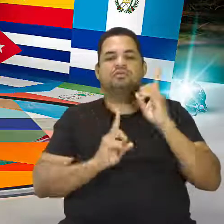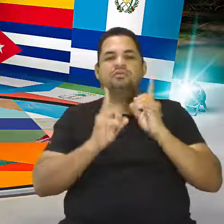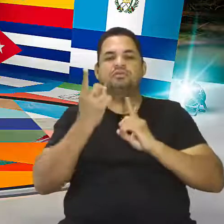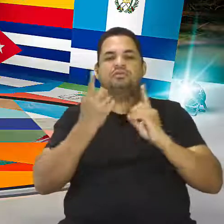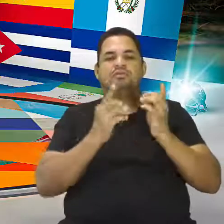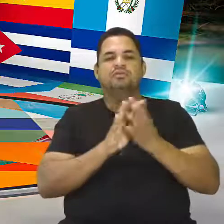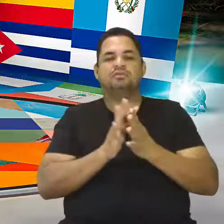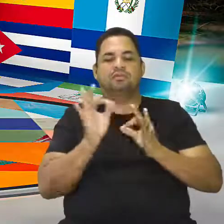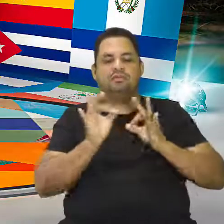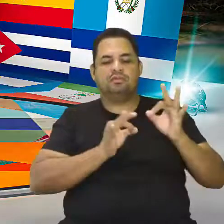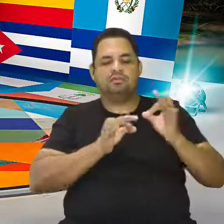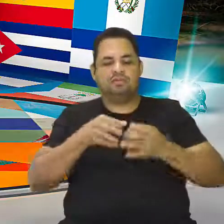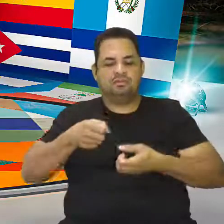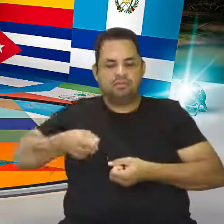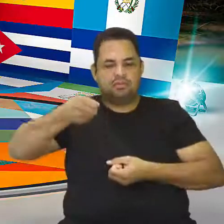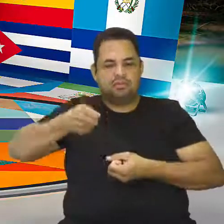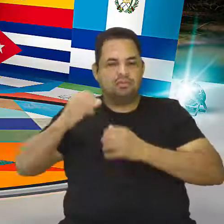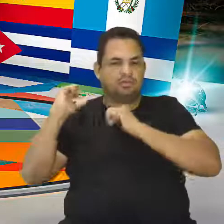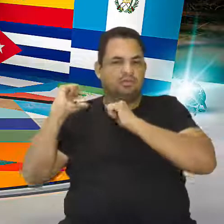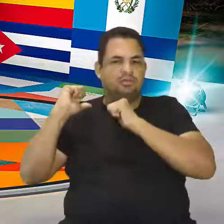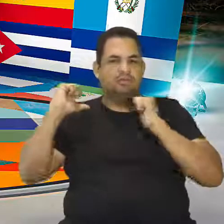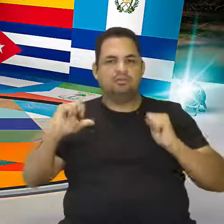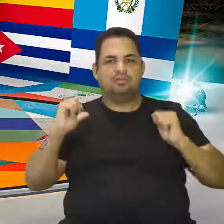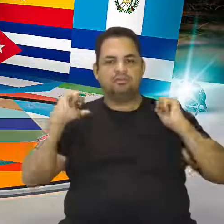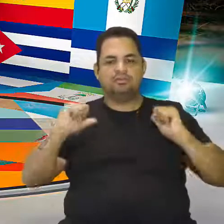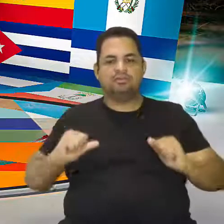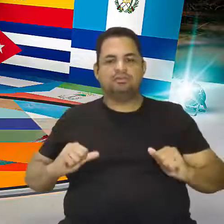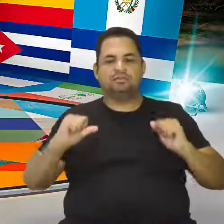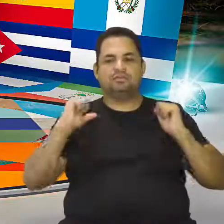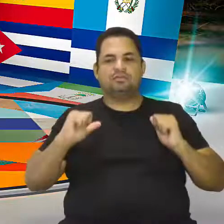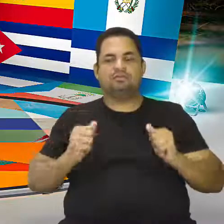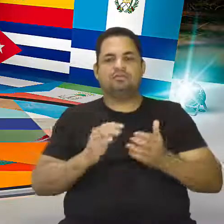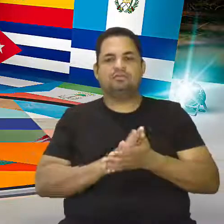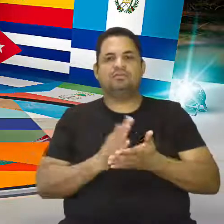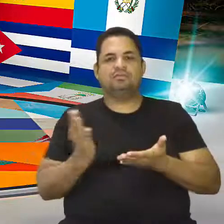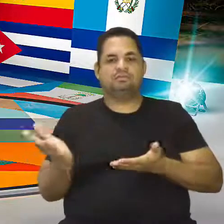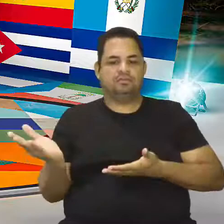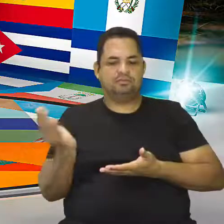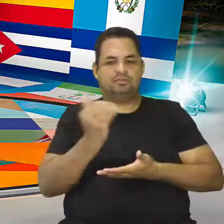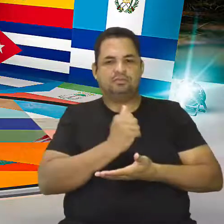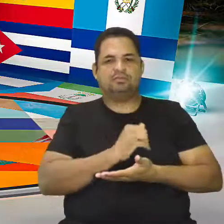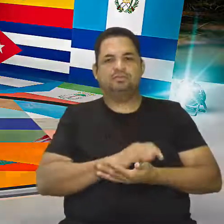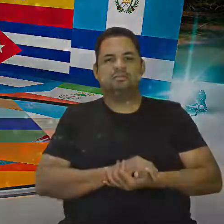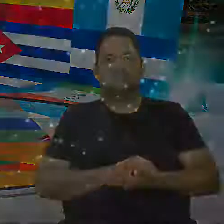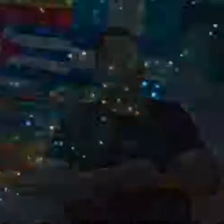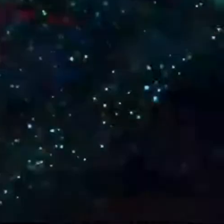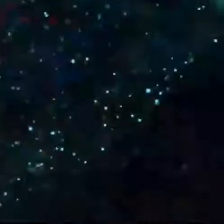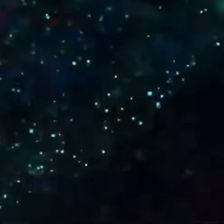Então, prepare as suas malas, prepare a sua mochila e vamos lá.